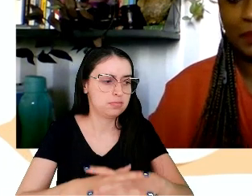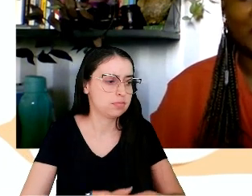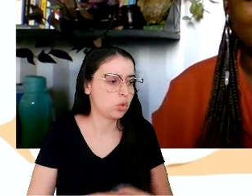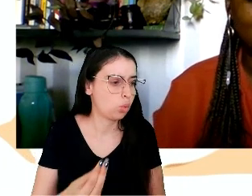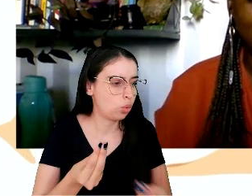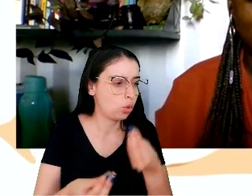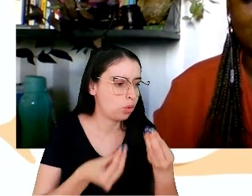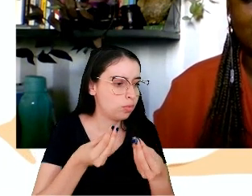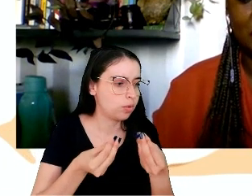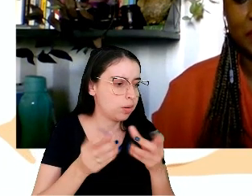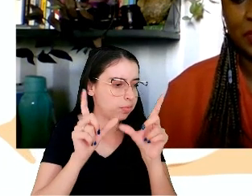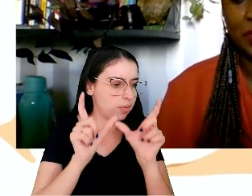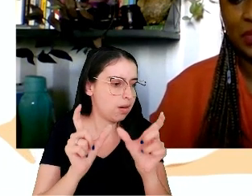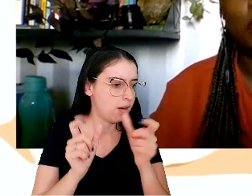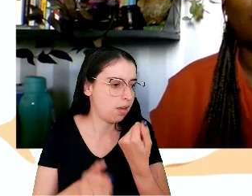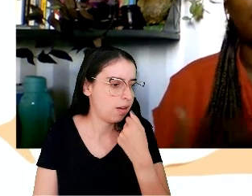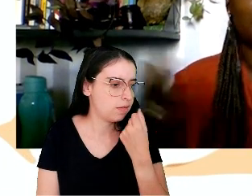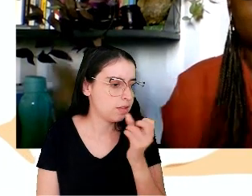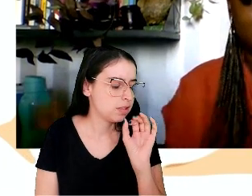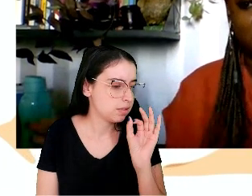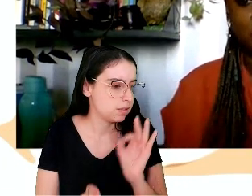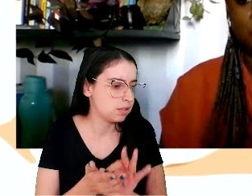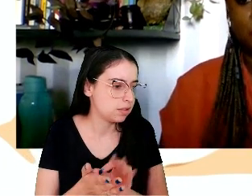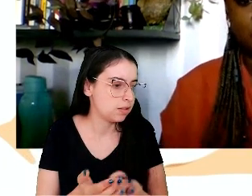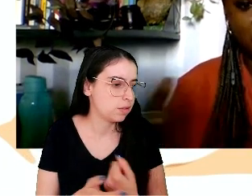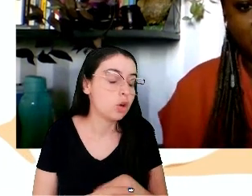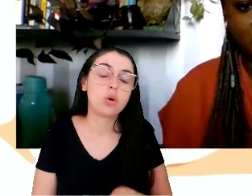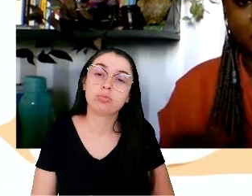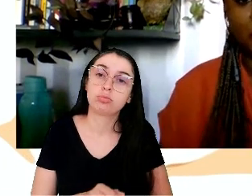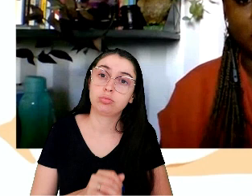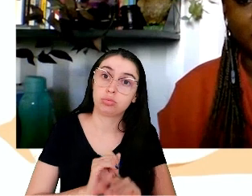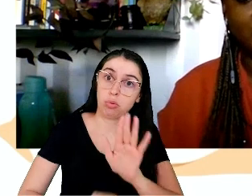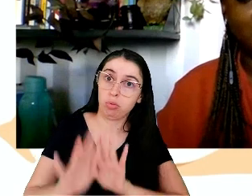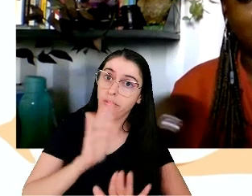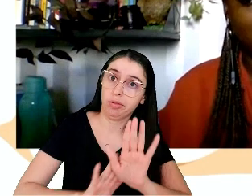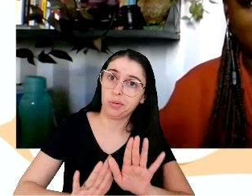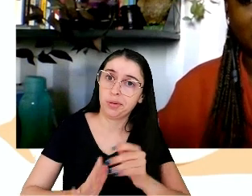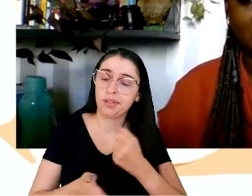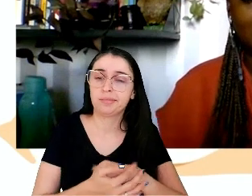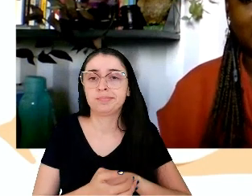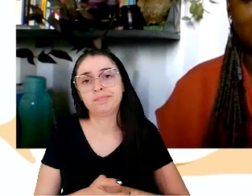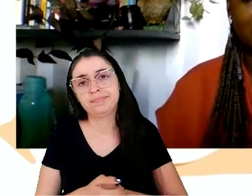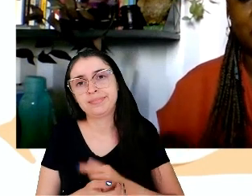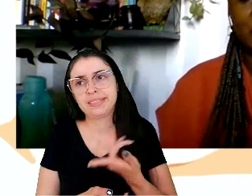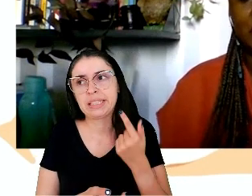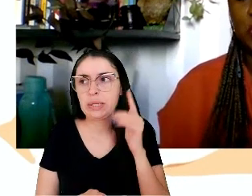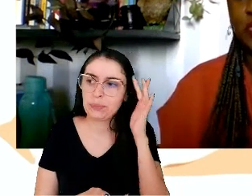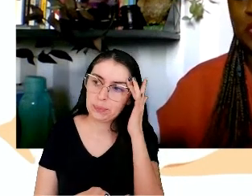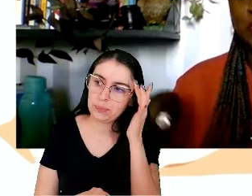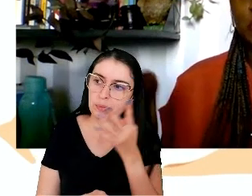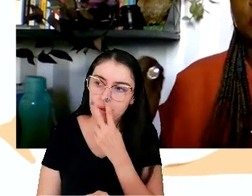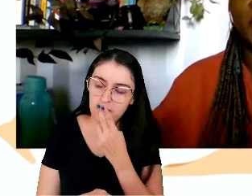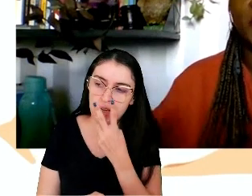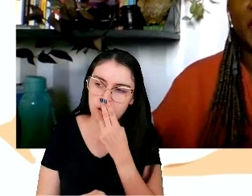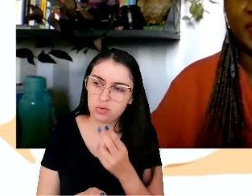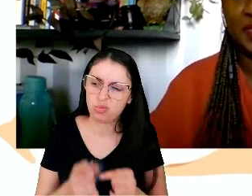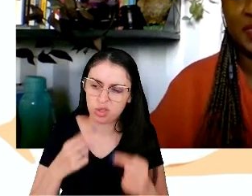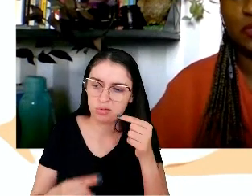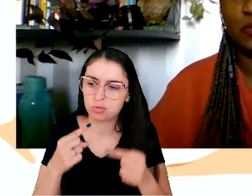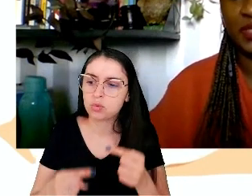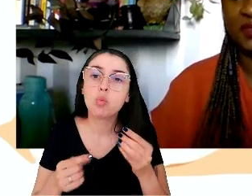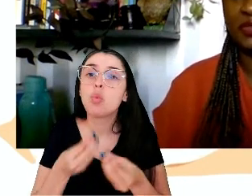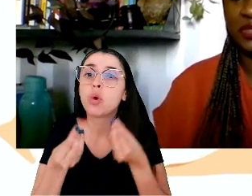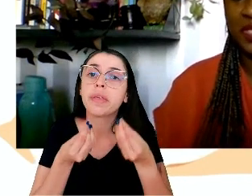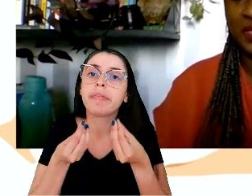qual seria a palavra adequada? Conservador, né? Embora eu ache que tenha que haver uma discussão sobre o que é